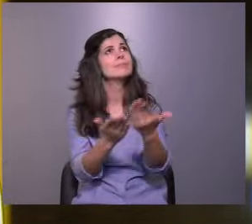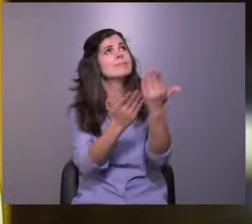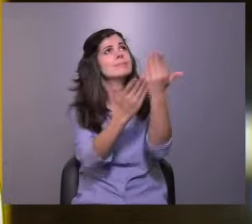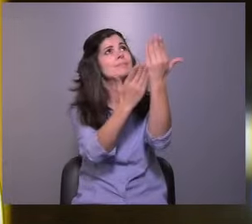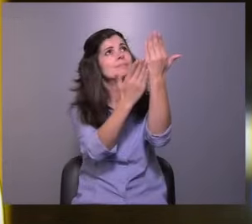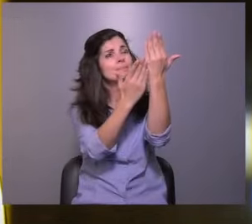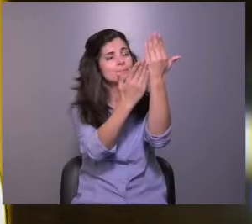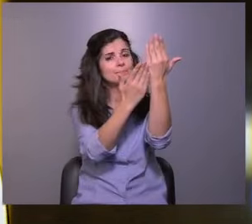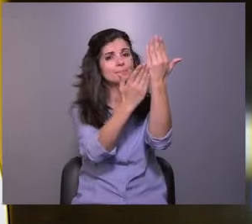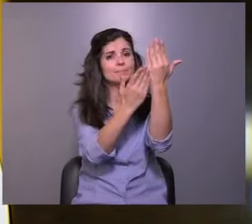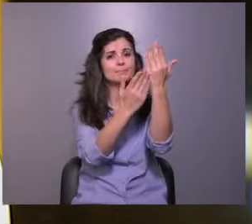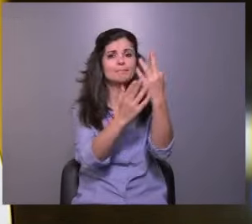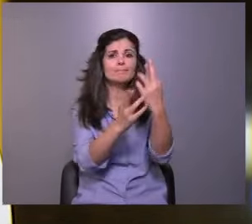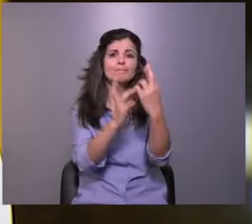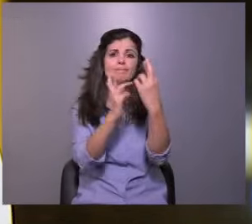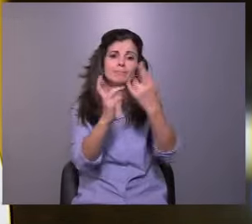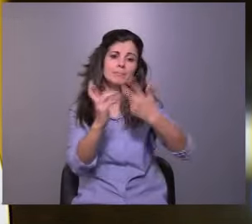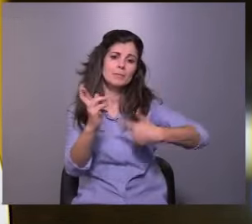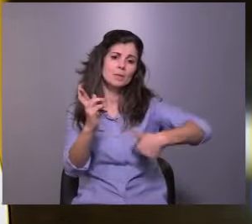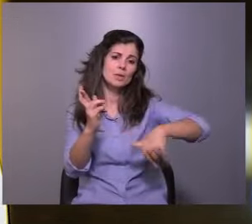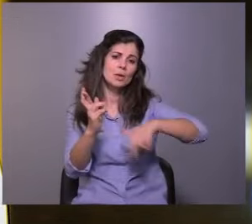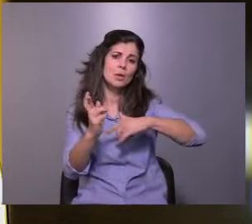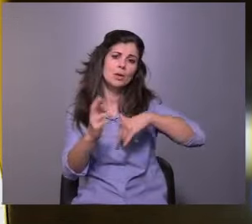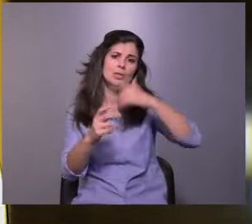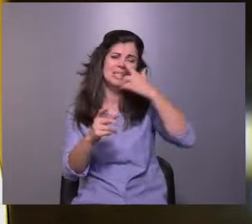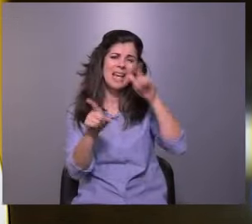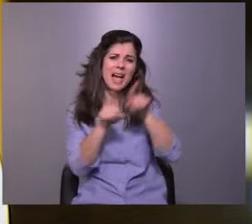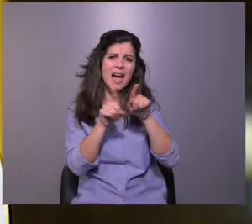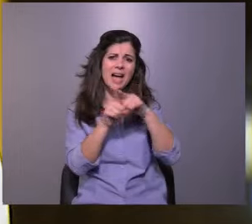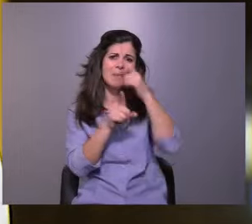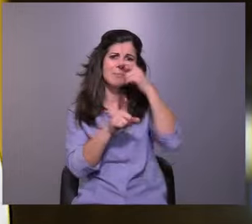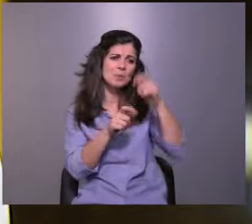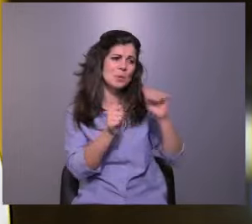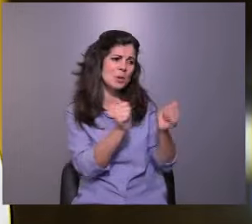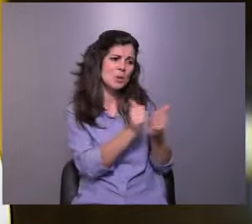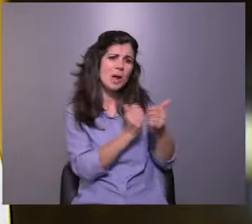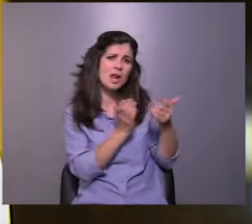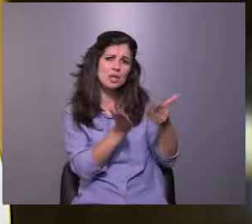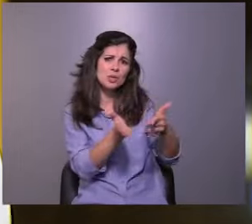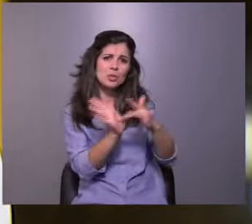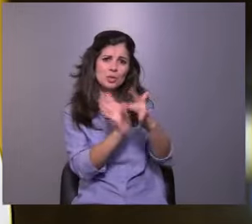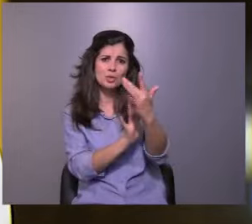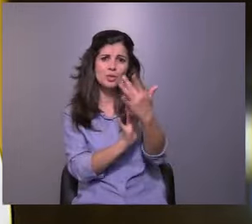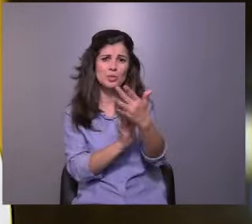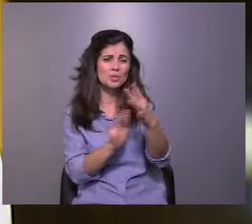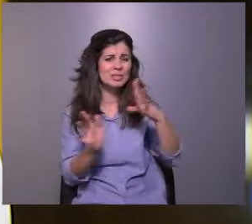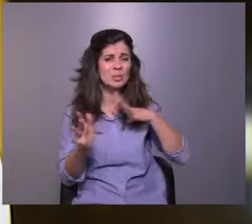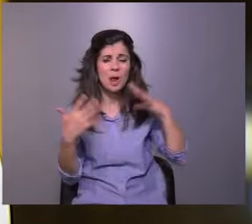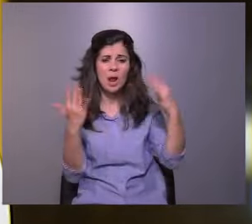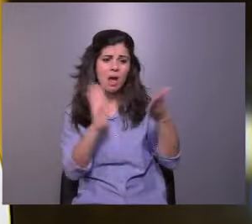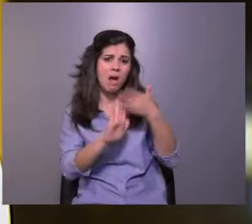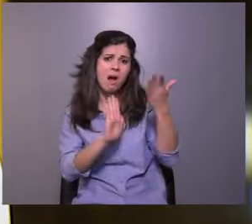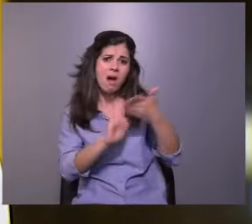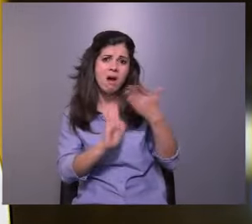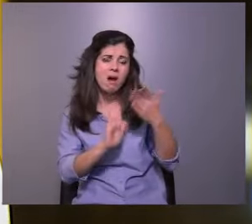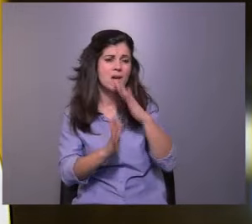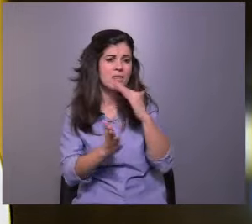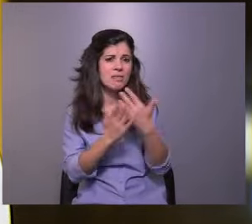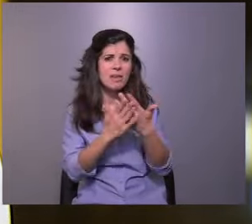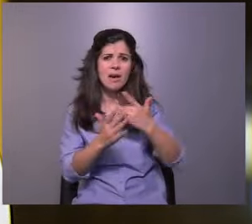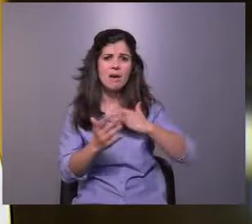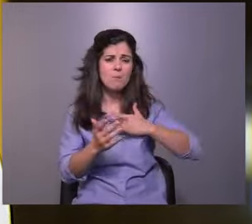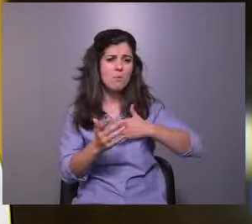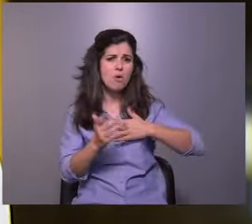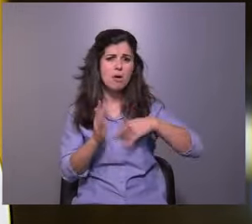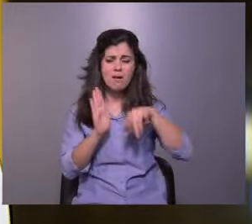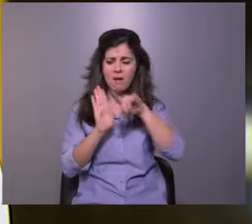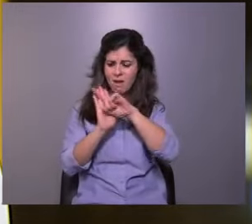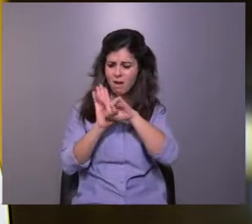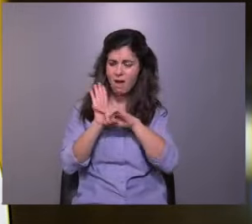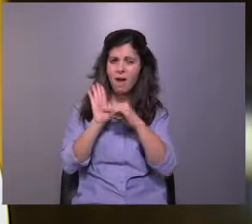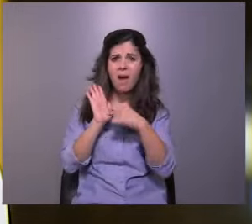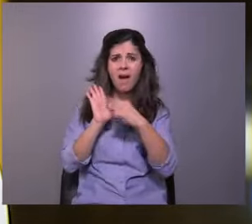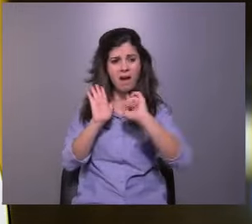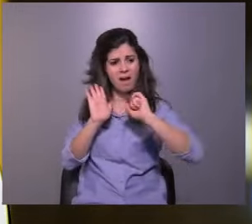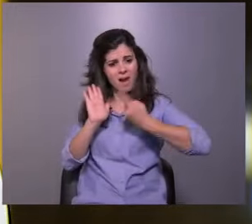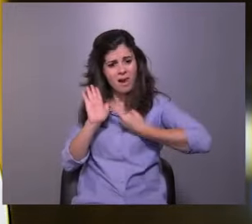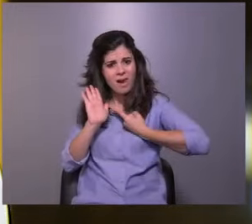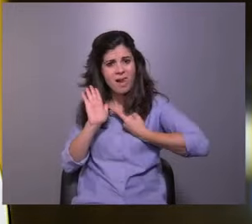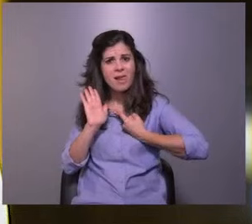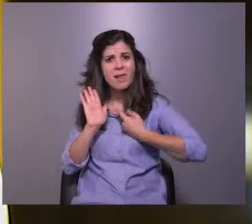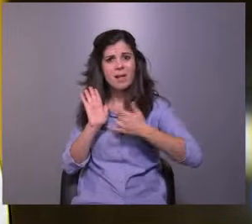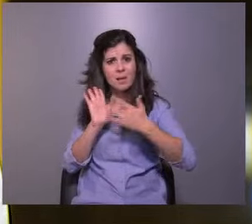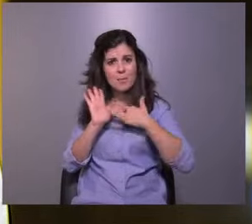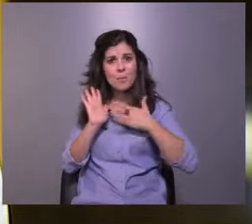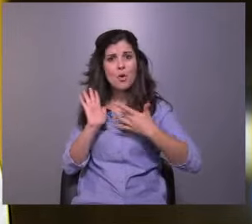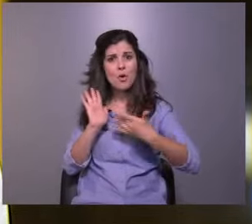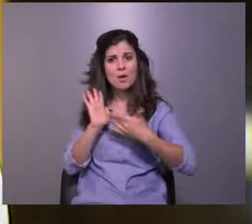as dores e desafios que carregam sobre si. Ó bom Jesus, mostra-nos